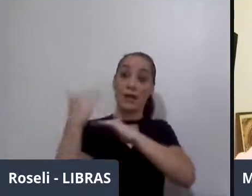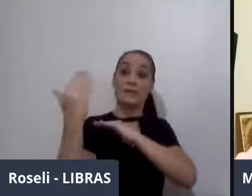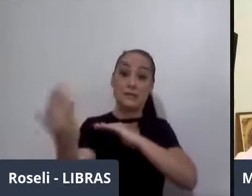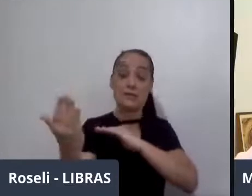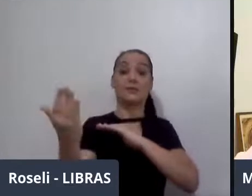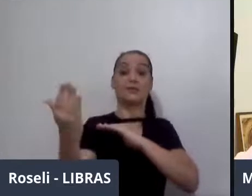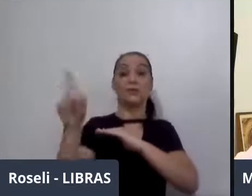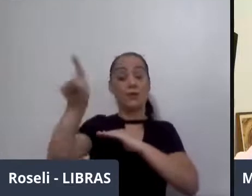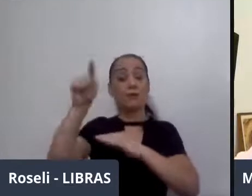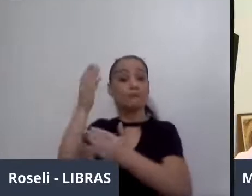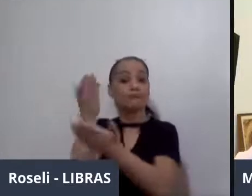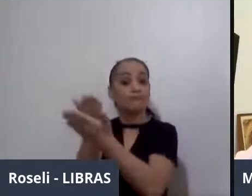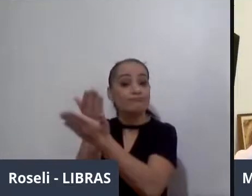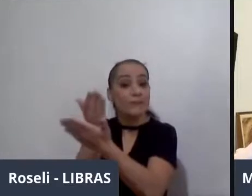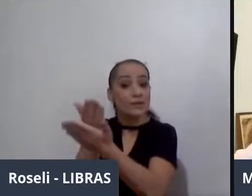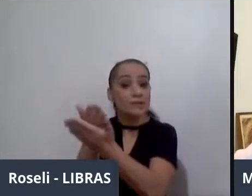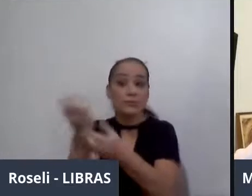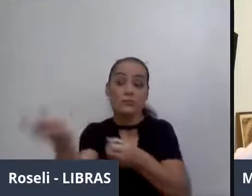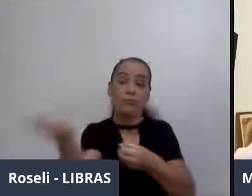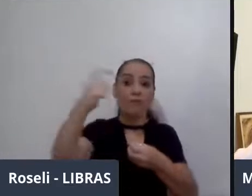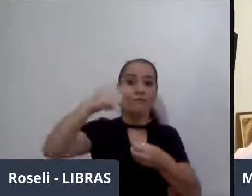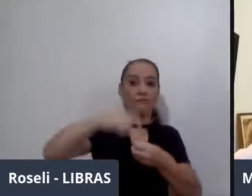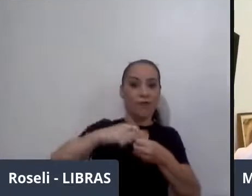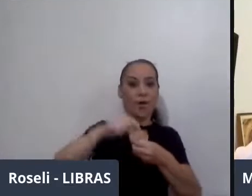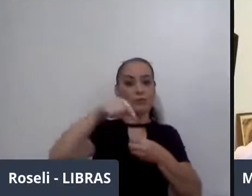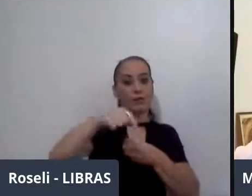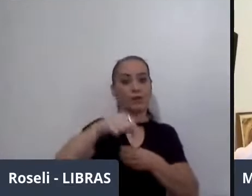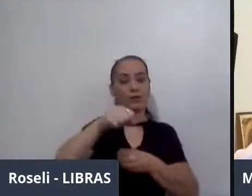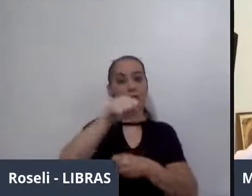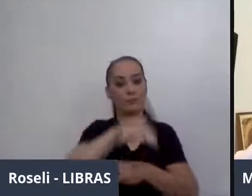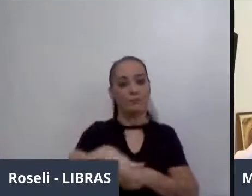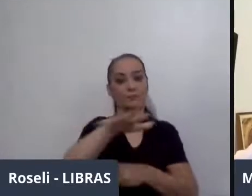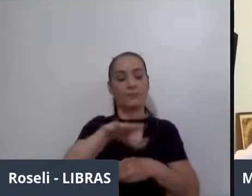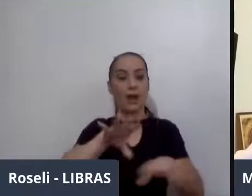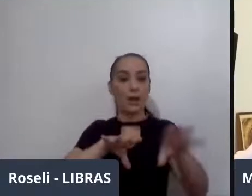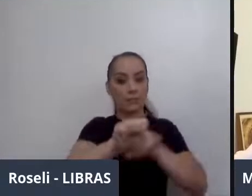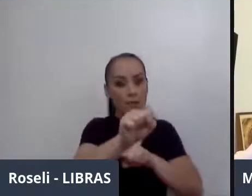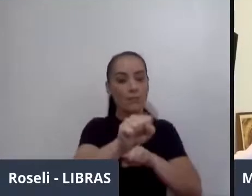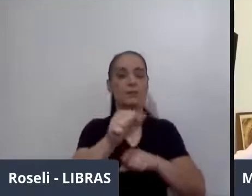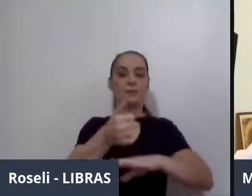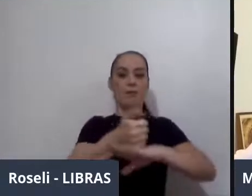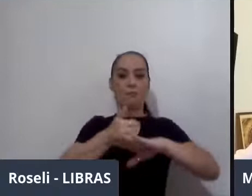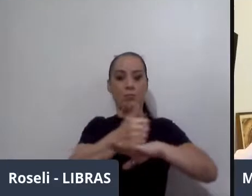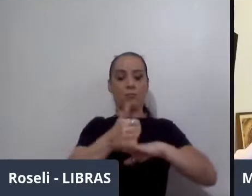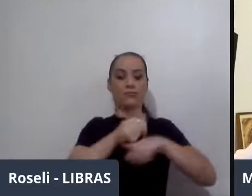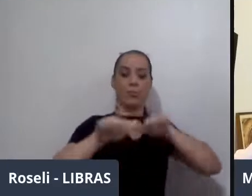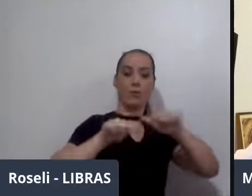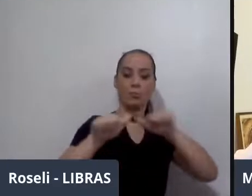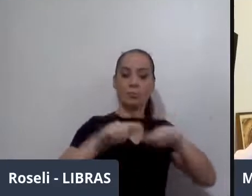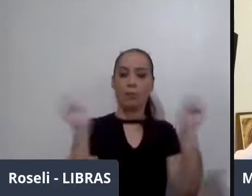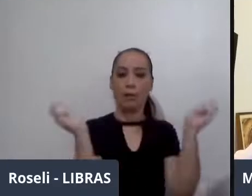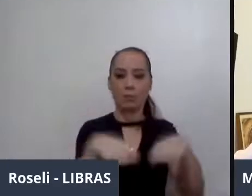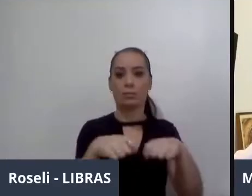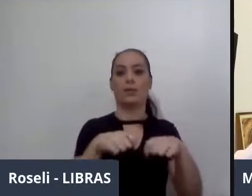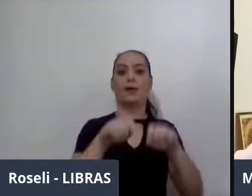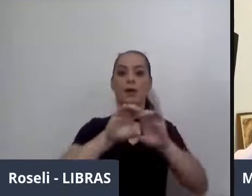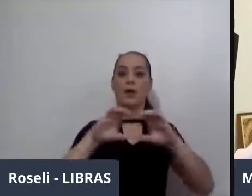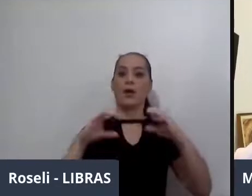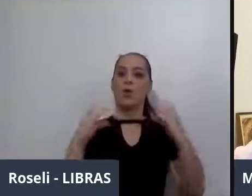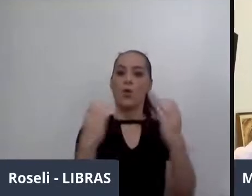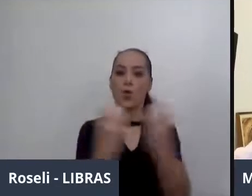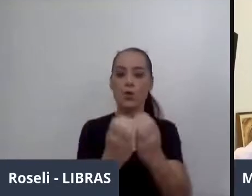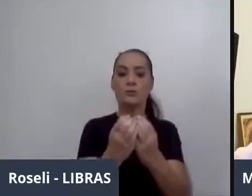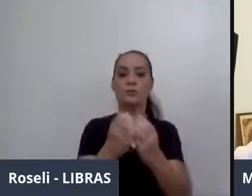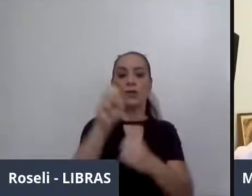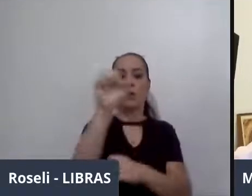fez a graduação lá fora, para poder atuar na sua área de formação aqui, muitos conselhos regionais profissionais exigem